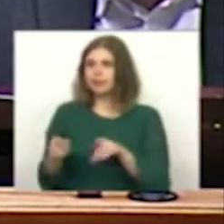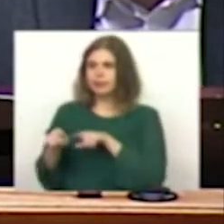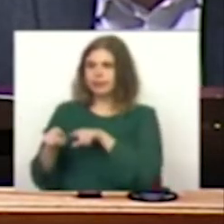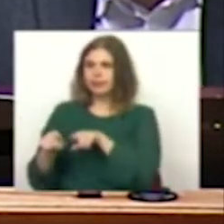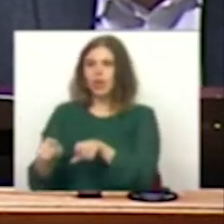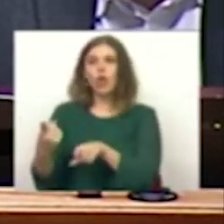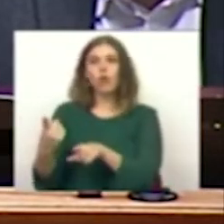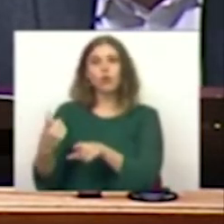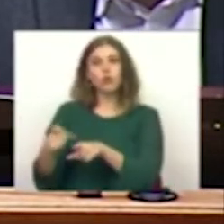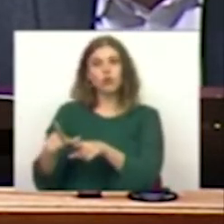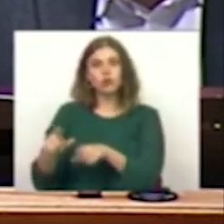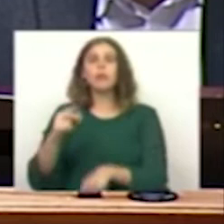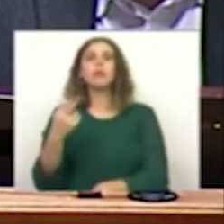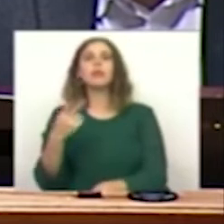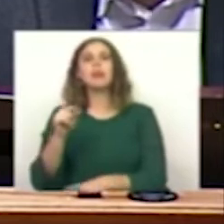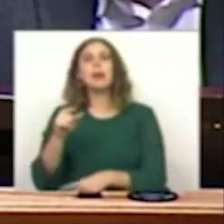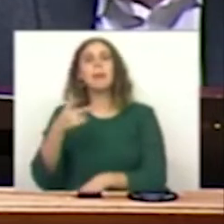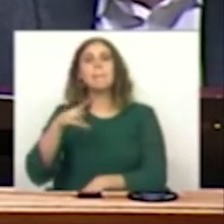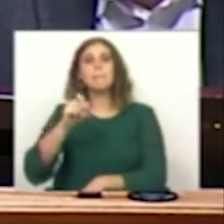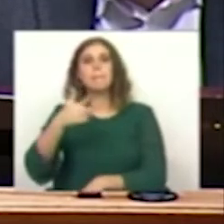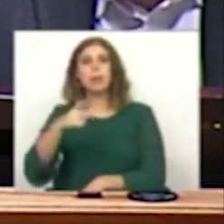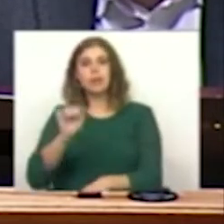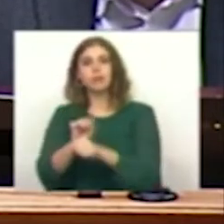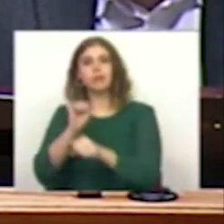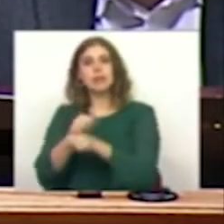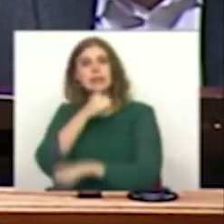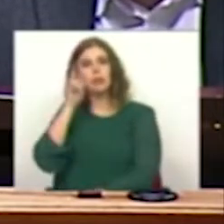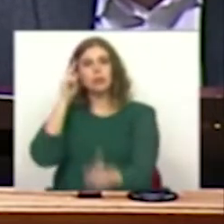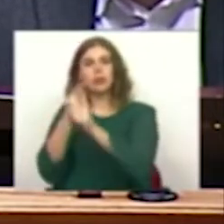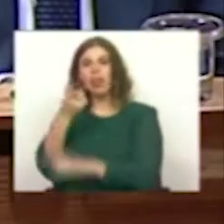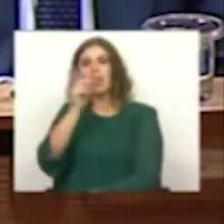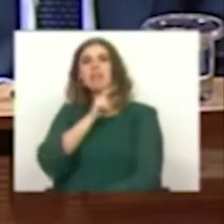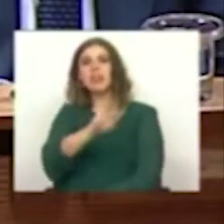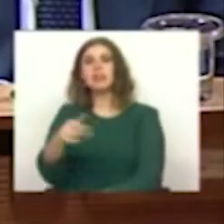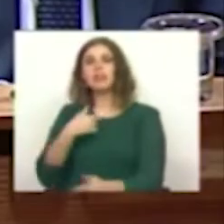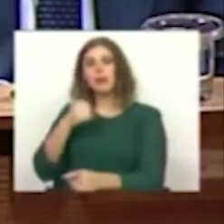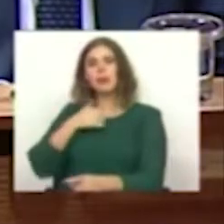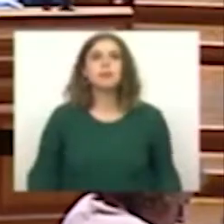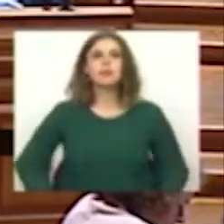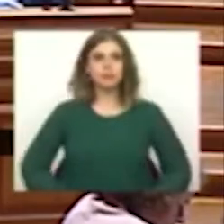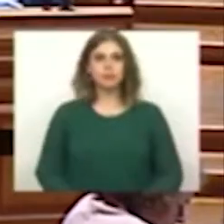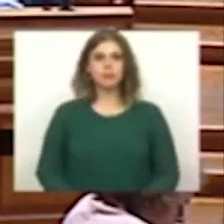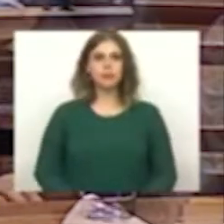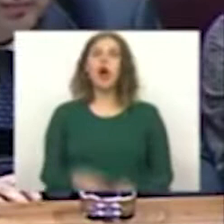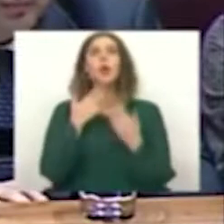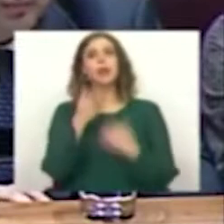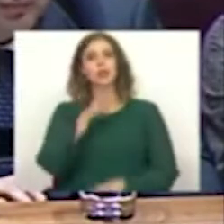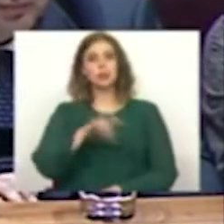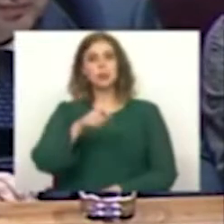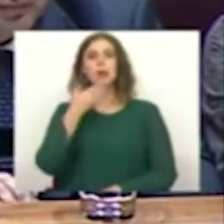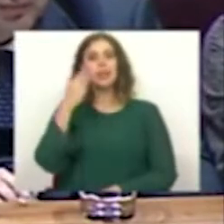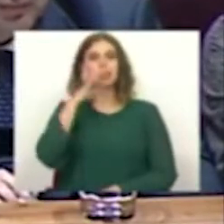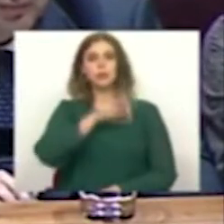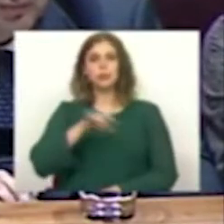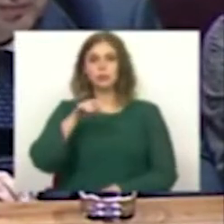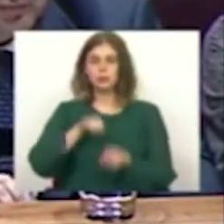de Luxemburgo e de Malta a bloquear uma decisão para que a diretiva sobre as multinacionais pudesse avançar. Muito obrigado, Sr. Presidente. Muito obrigado,